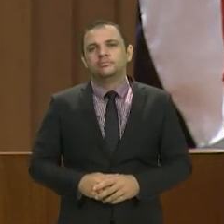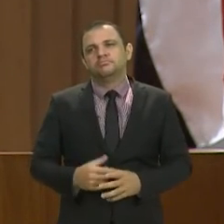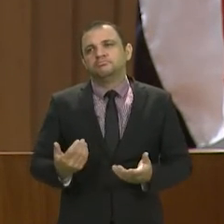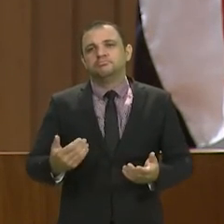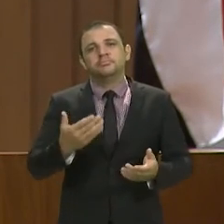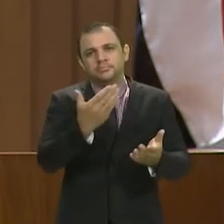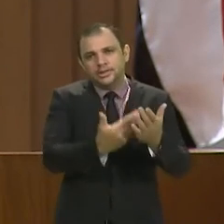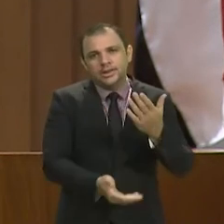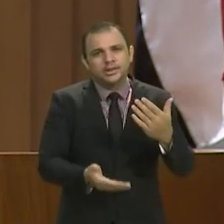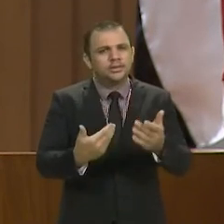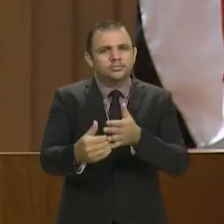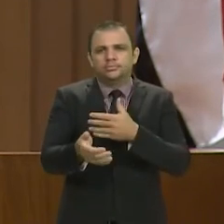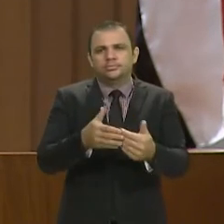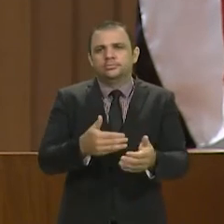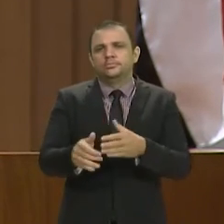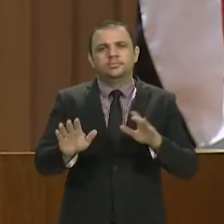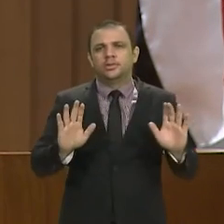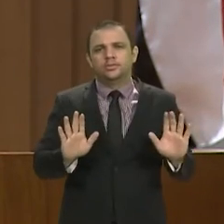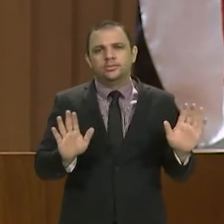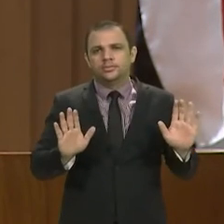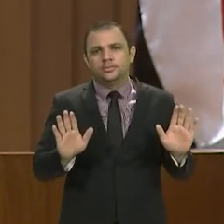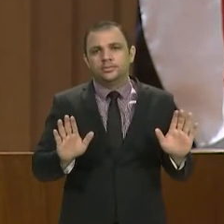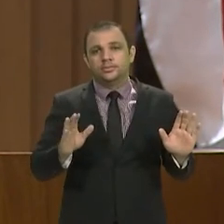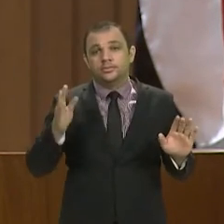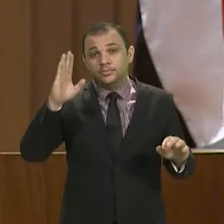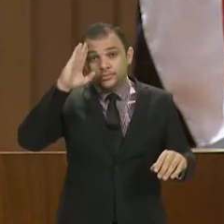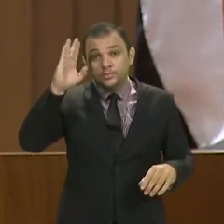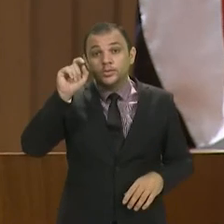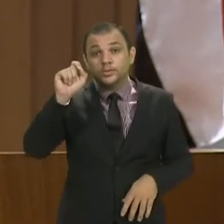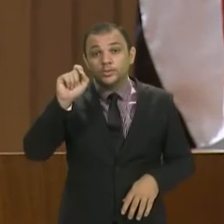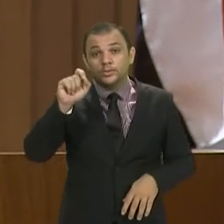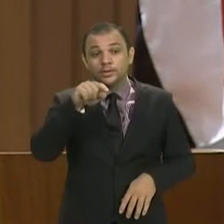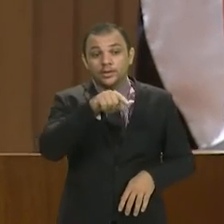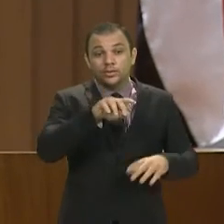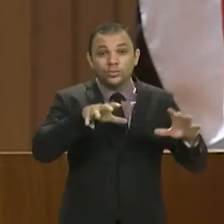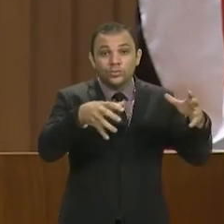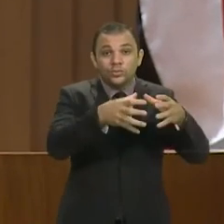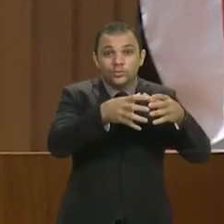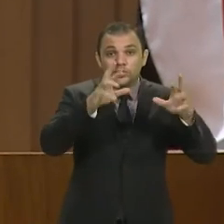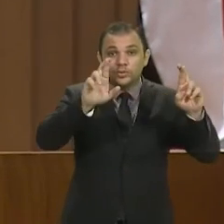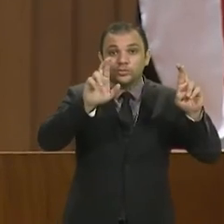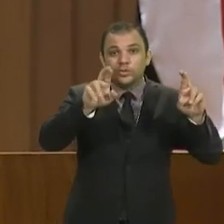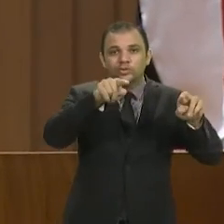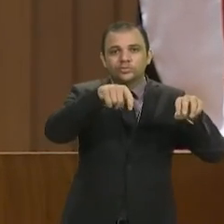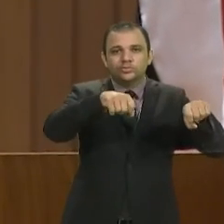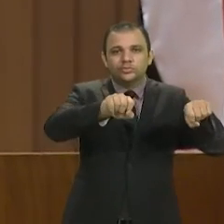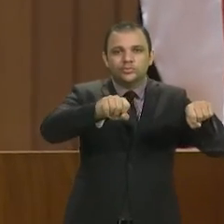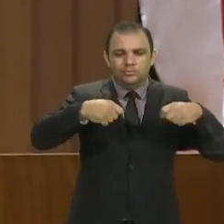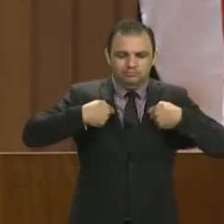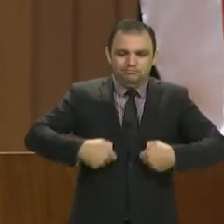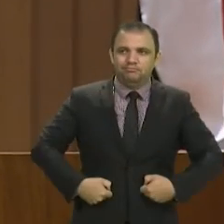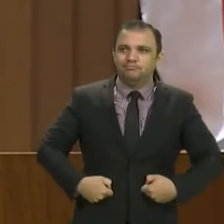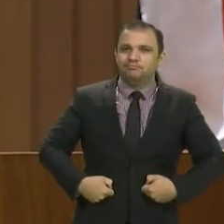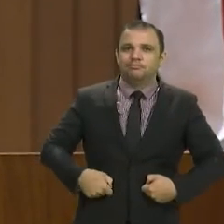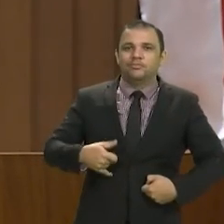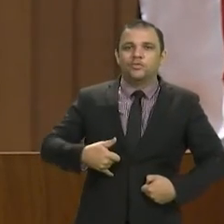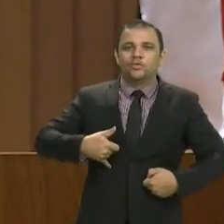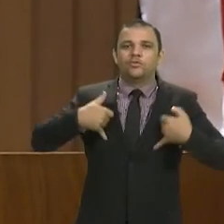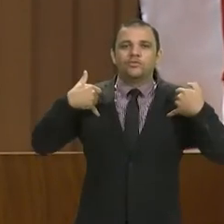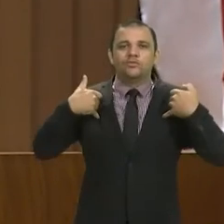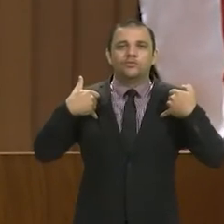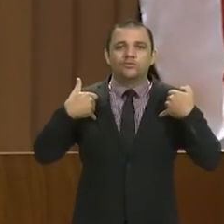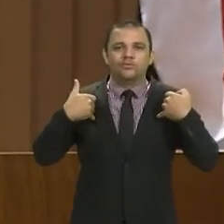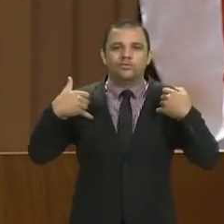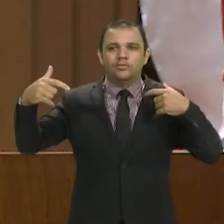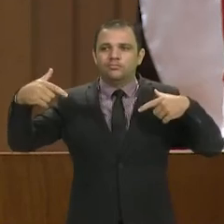orgulho, vestindo a camisa do moto e disputando com o Sampaio. E eu espero agora